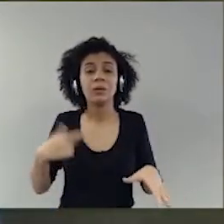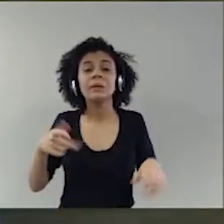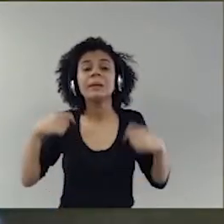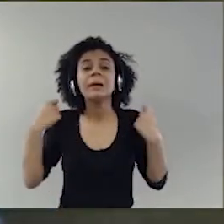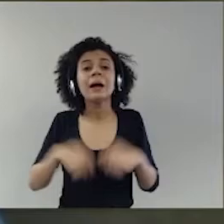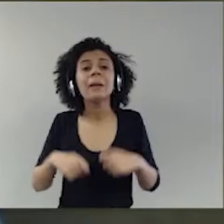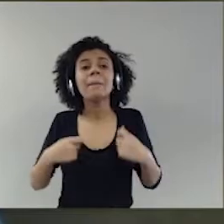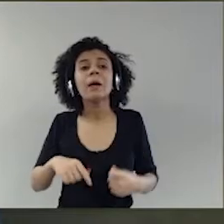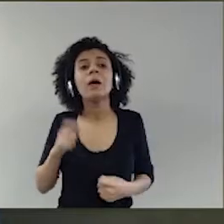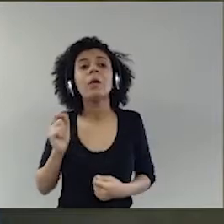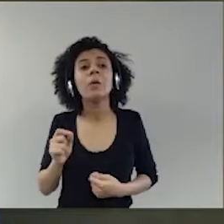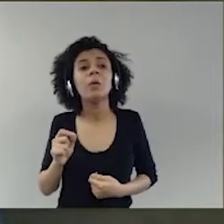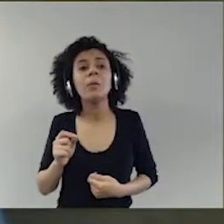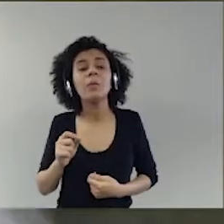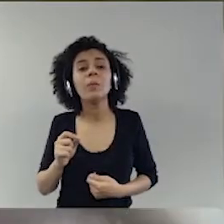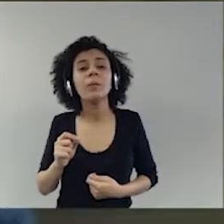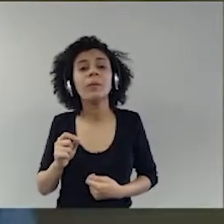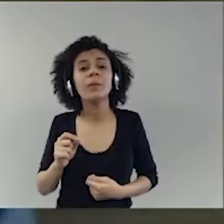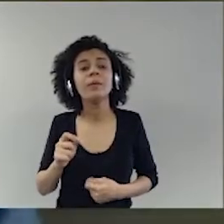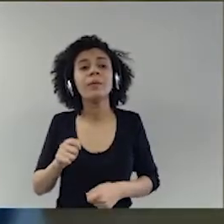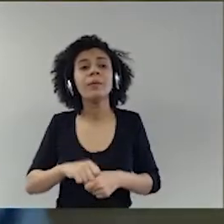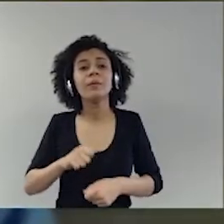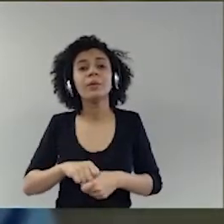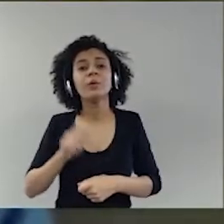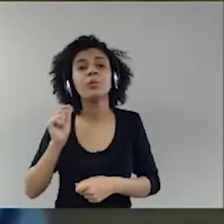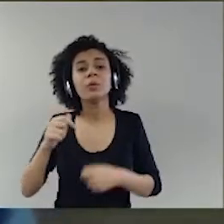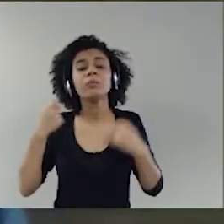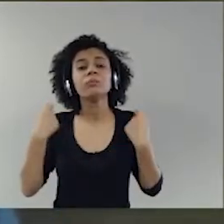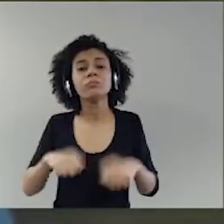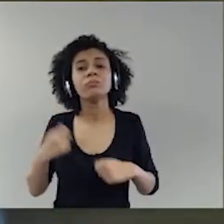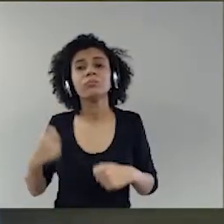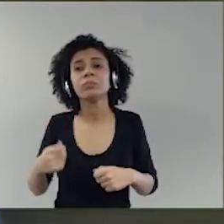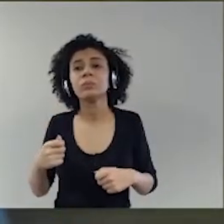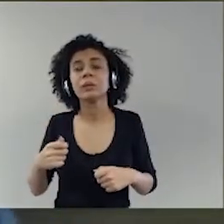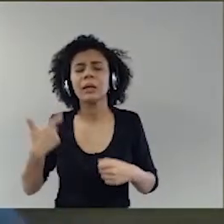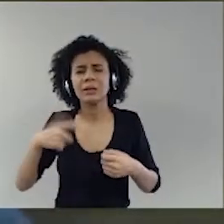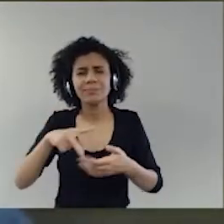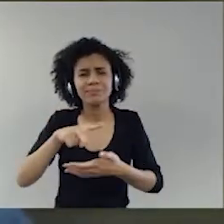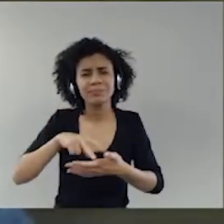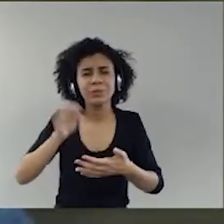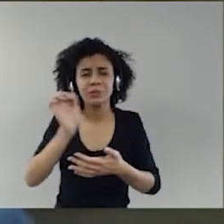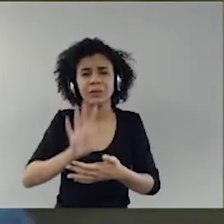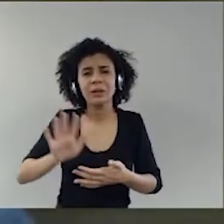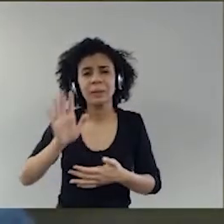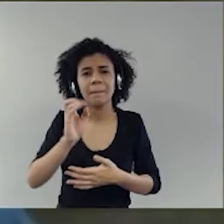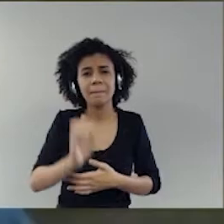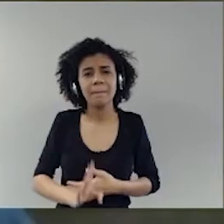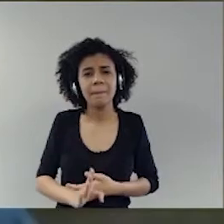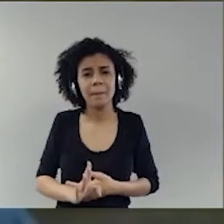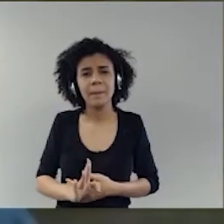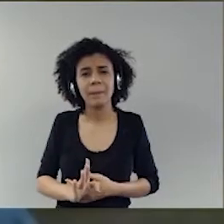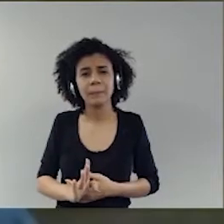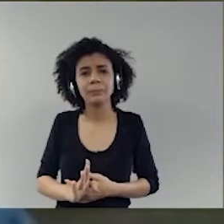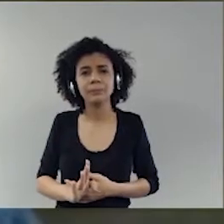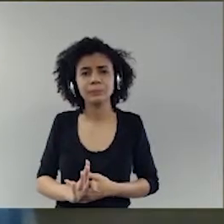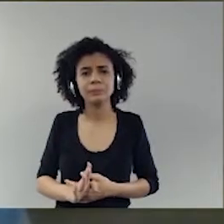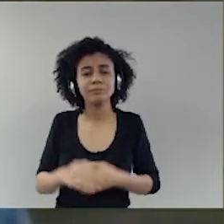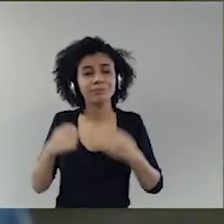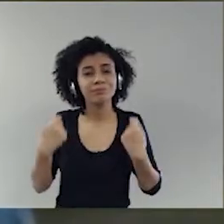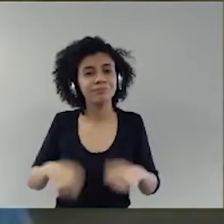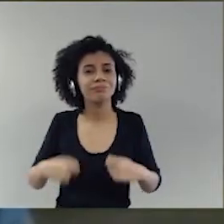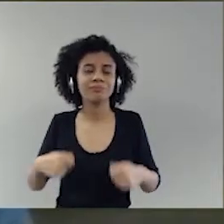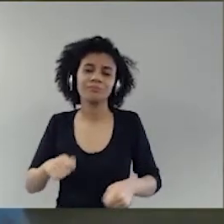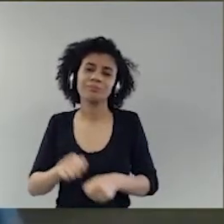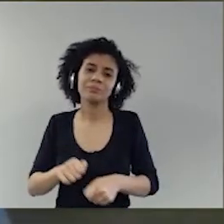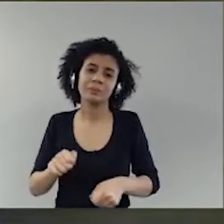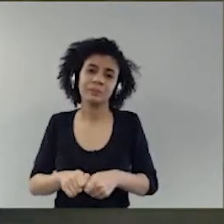necessitou, que fez com que essa necessidade de uma releitura do federalismo brasileiro precisasse ser